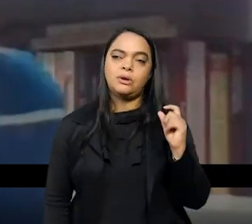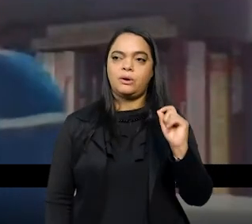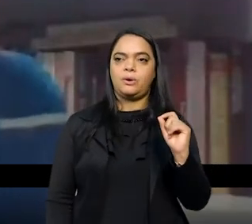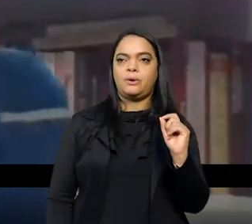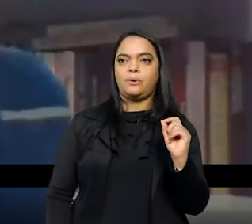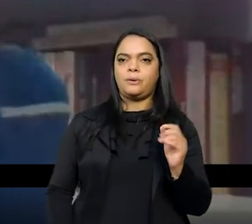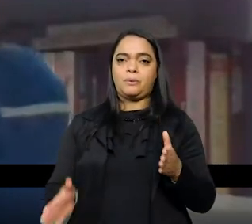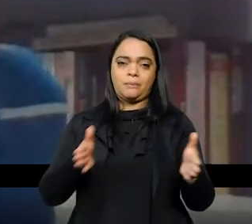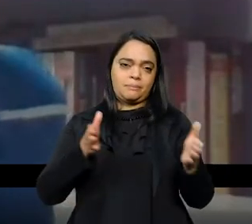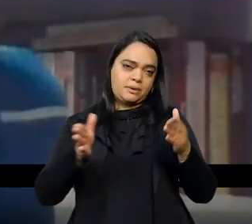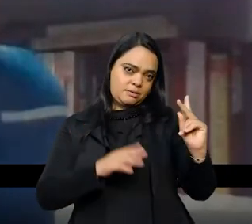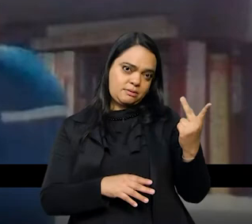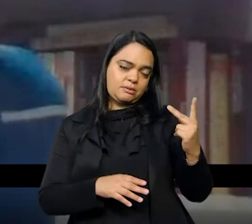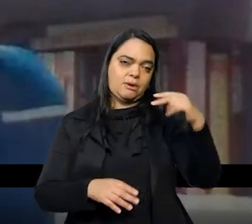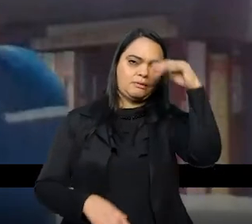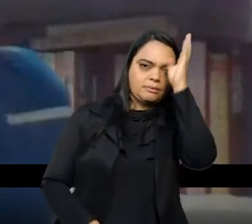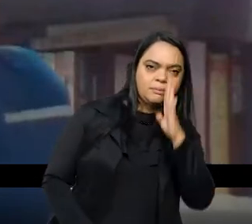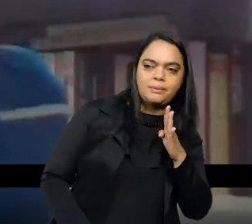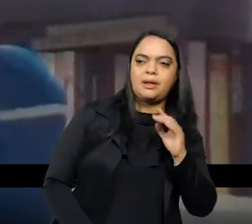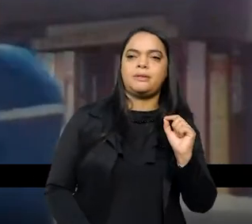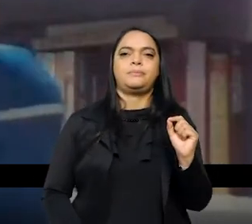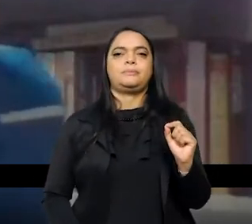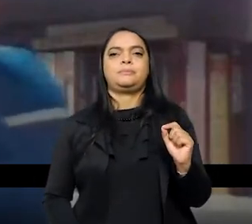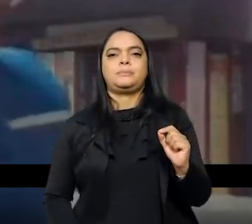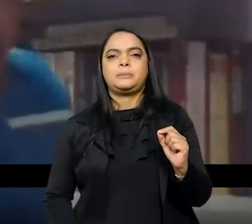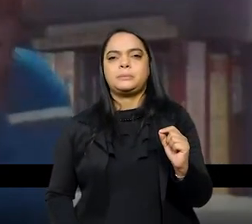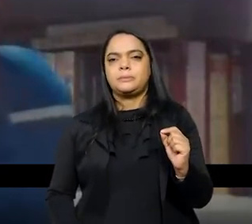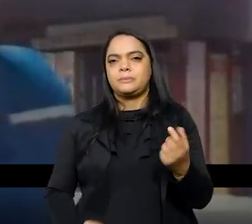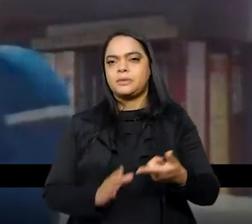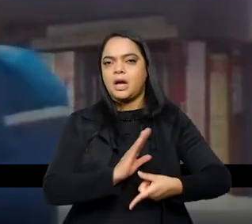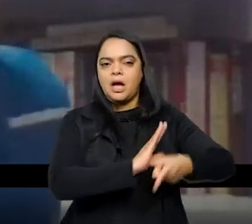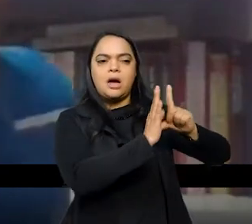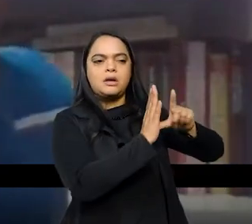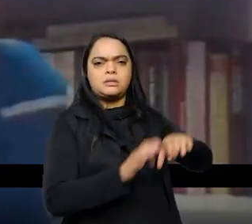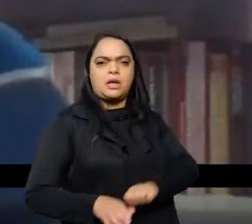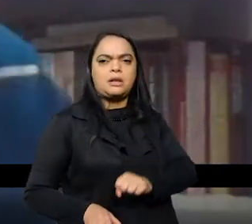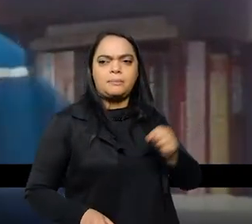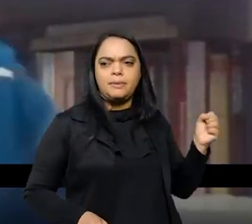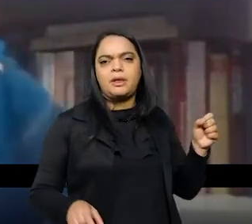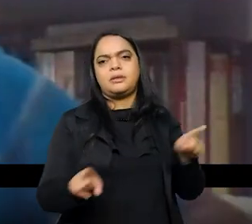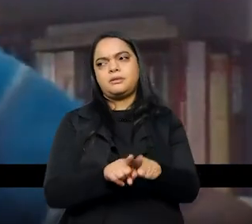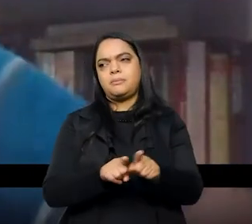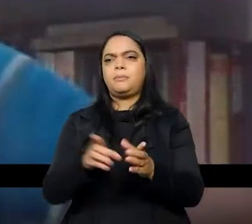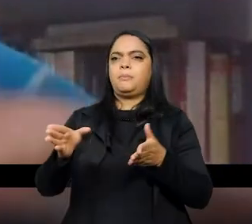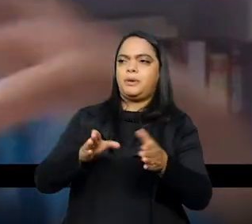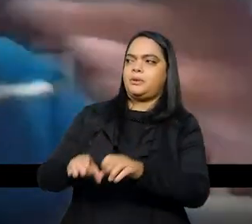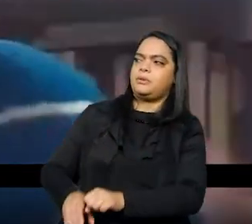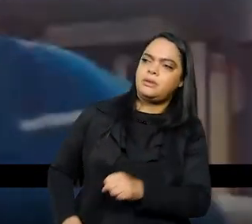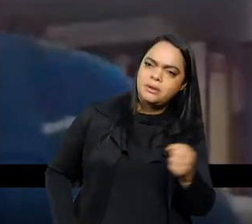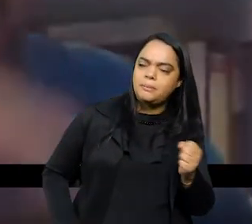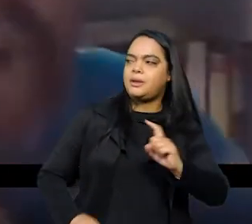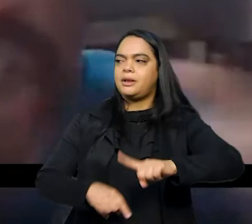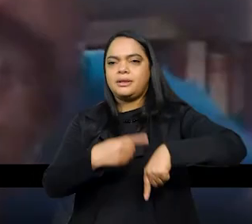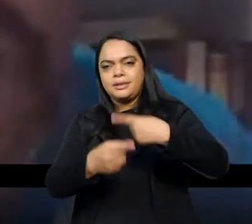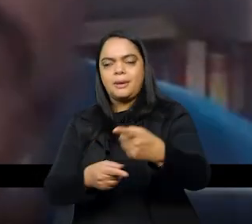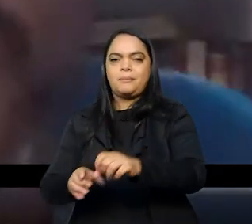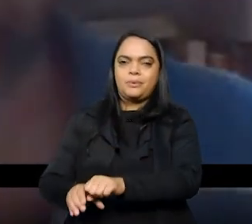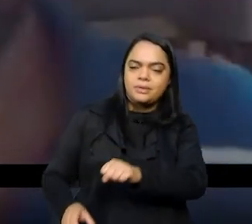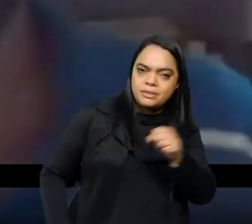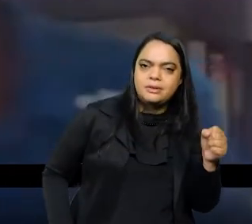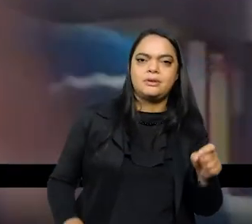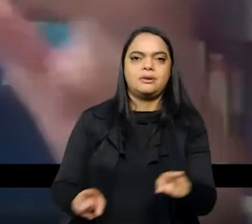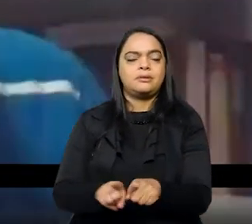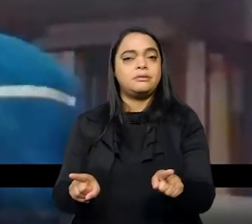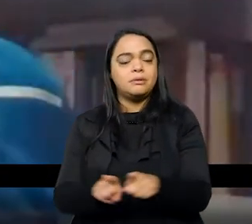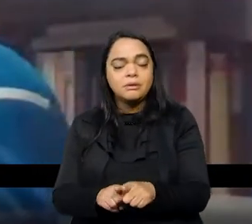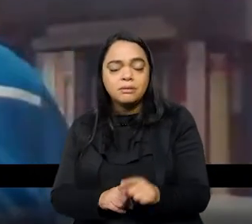Brasil mesmo, período anterior à independência, no período da independência, pós-independência, né? Fazendo ligações com